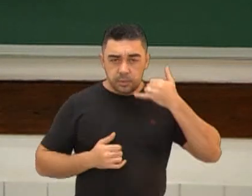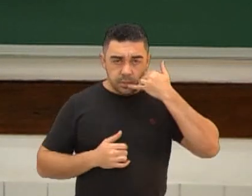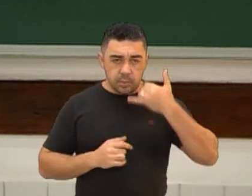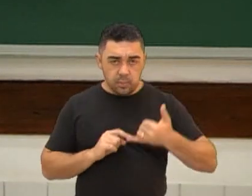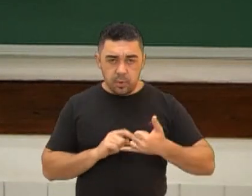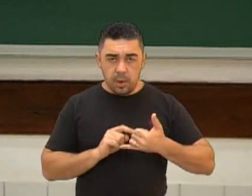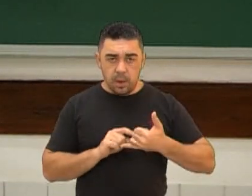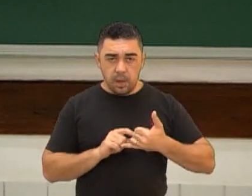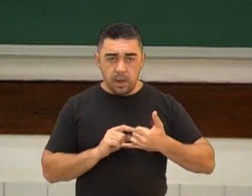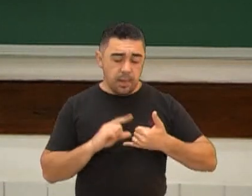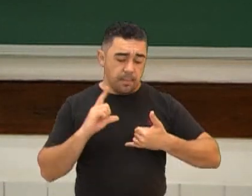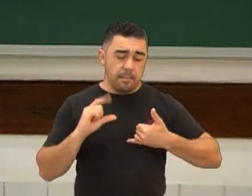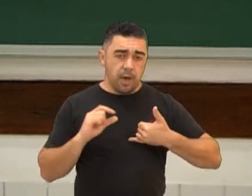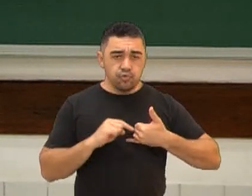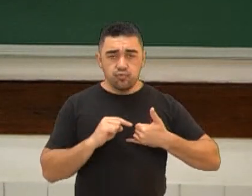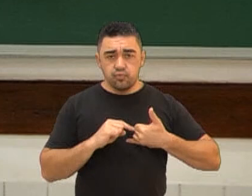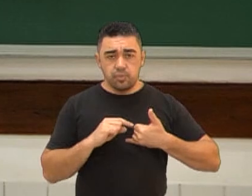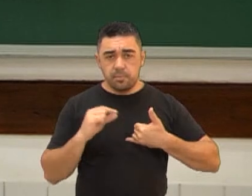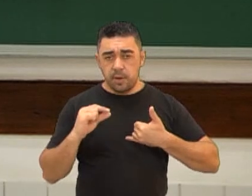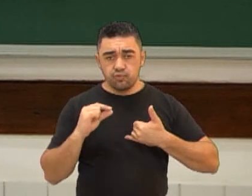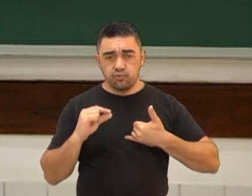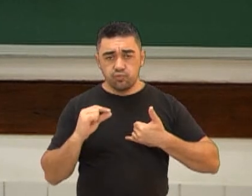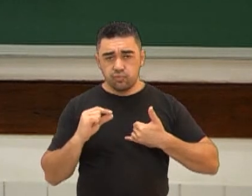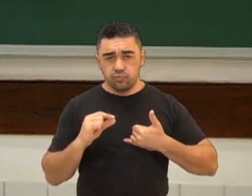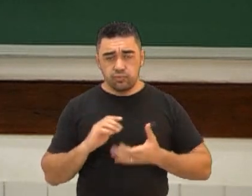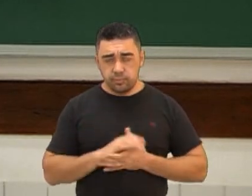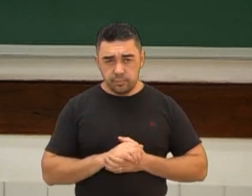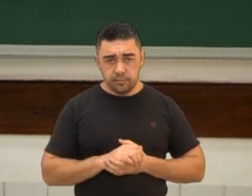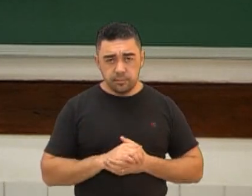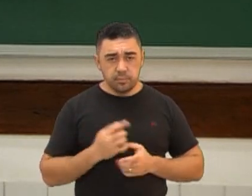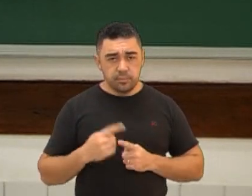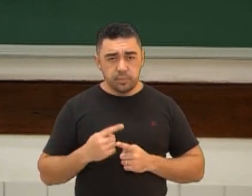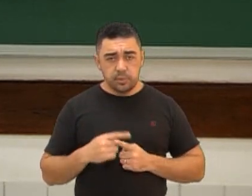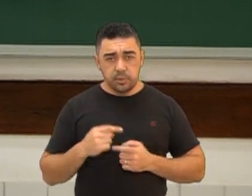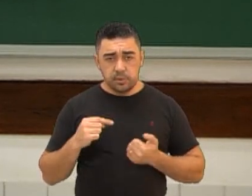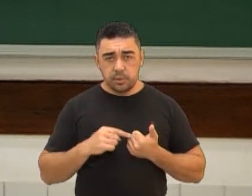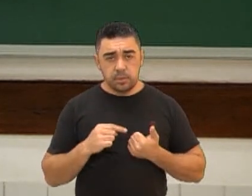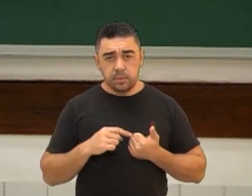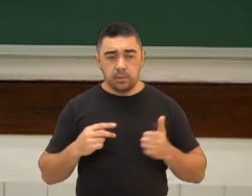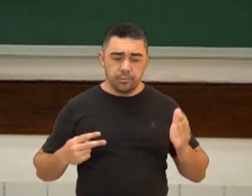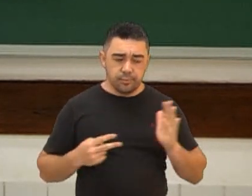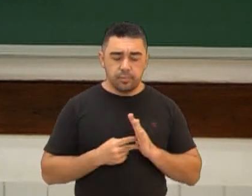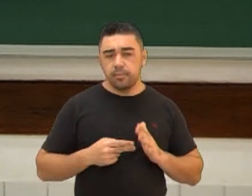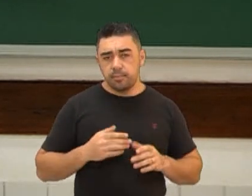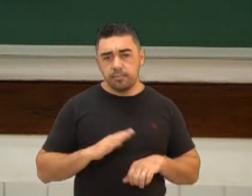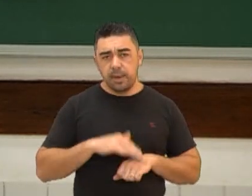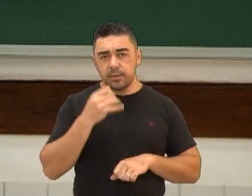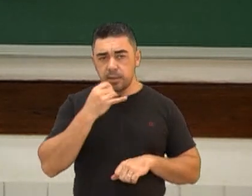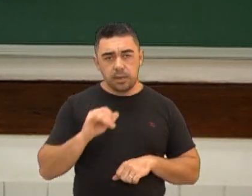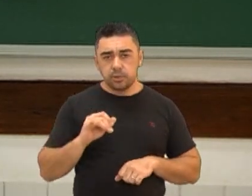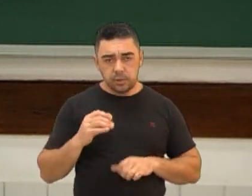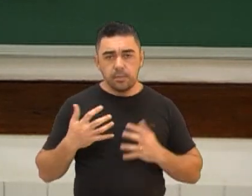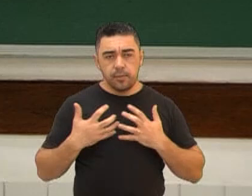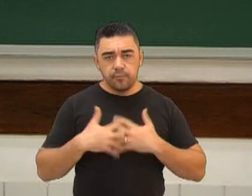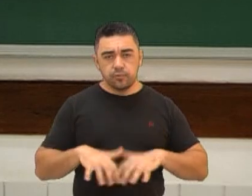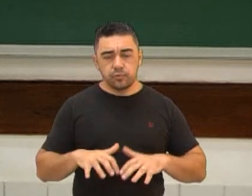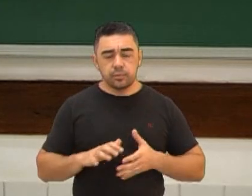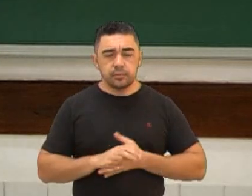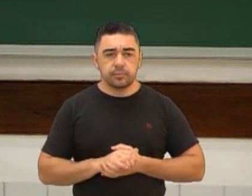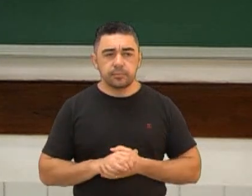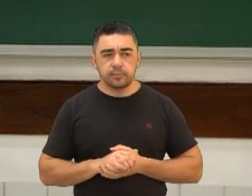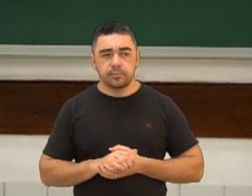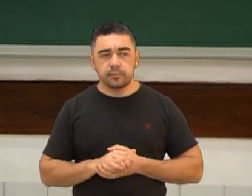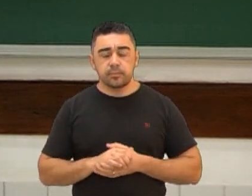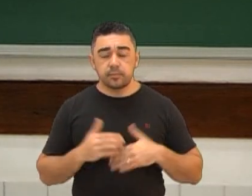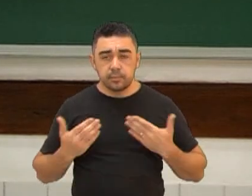esses materiais aqui, tem baixa capacitância. Ok? Porque senão eles precisariam de muita tensão para funcionar.